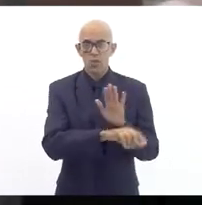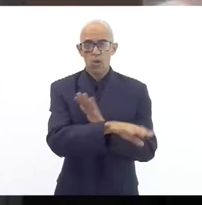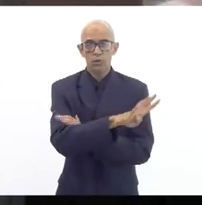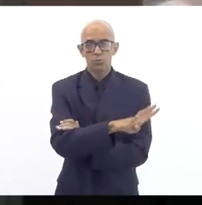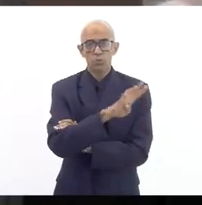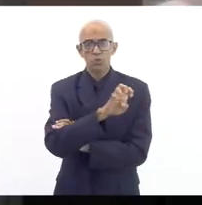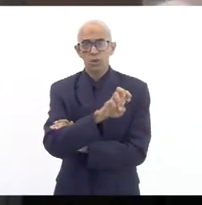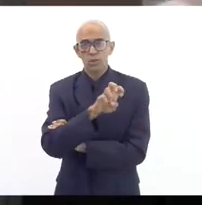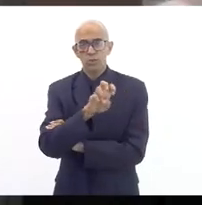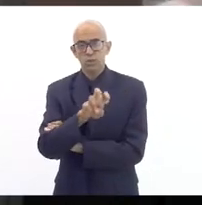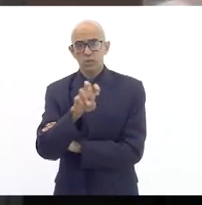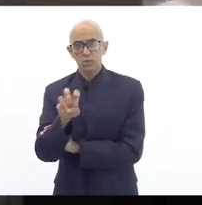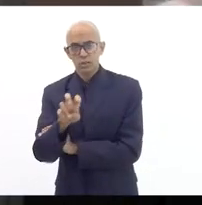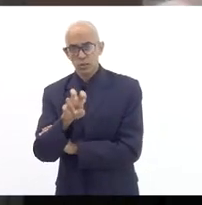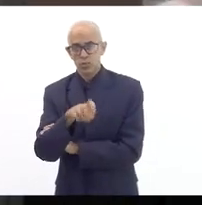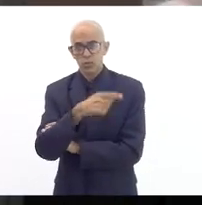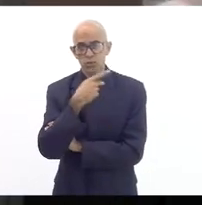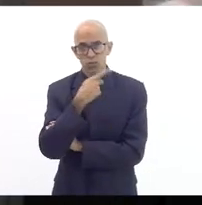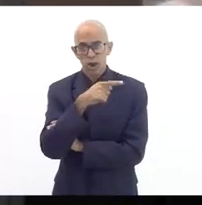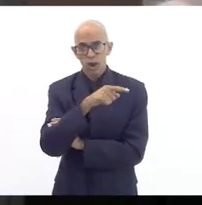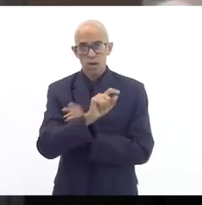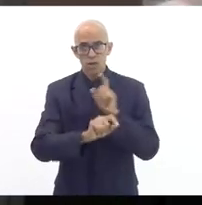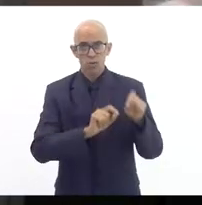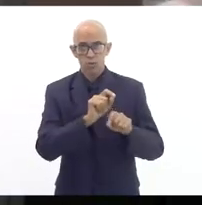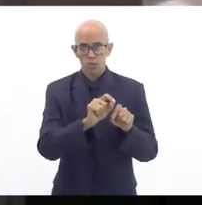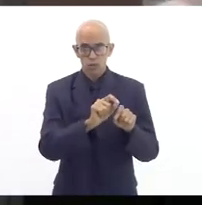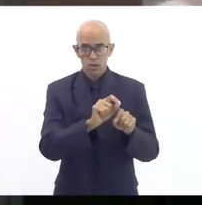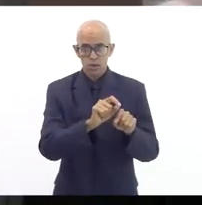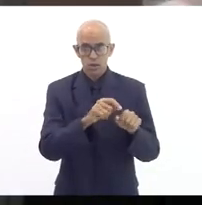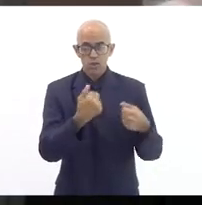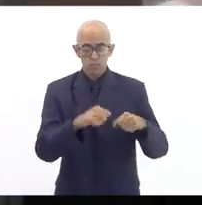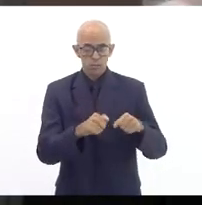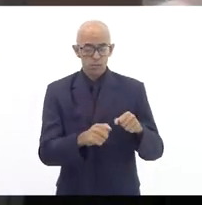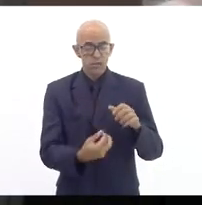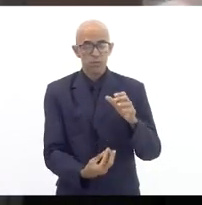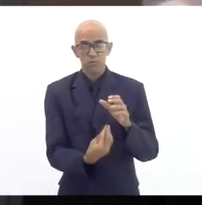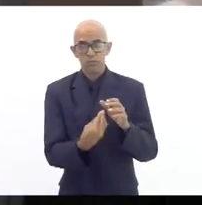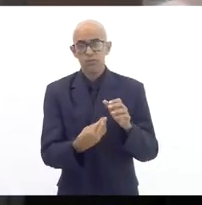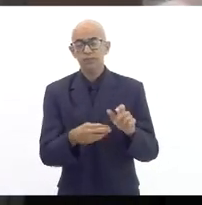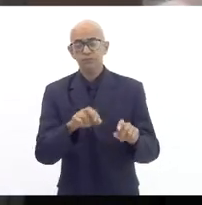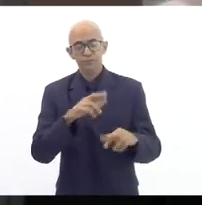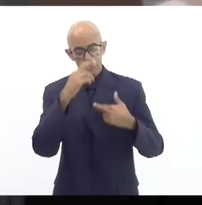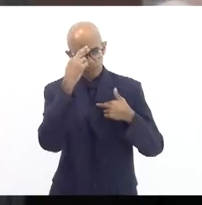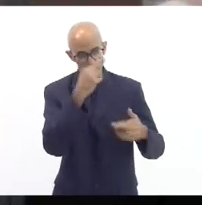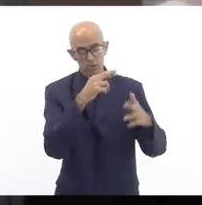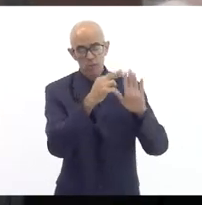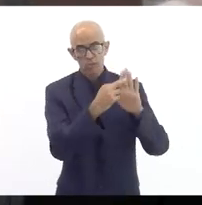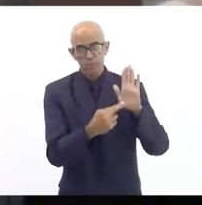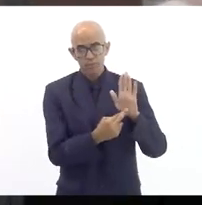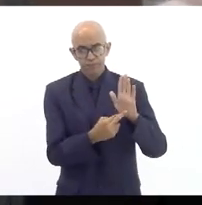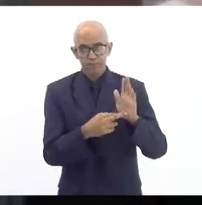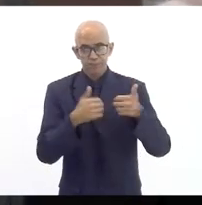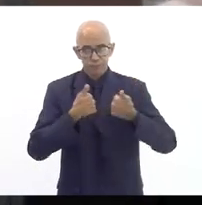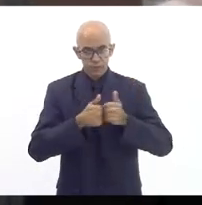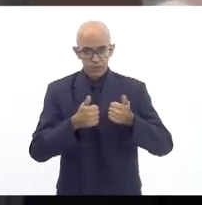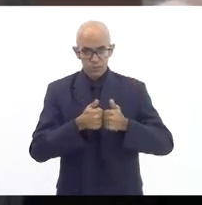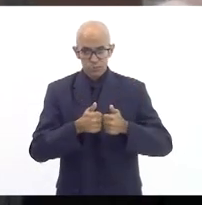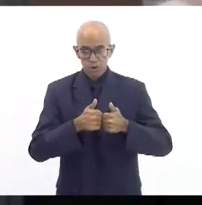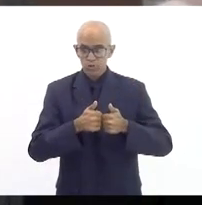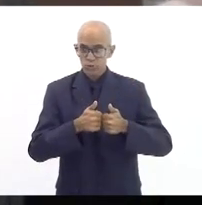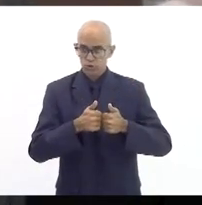institui a Getransp e que fala que ela é responsável pela regulamentação do transporte terrestre. Regulamentação